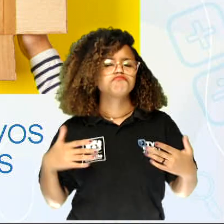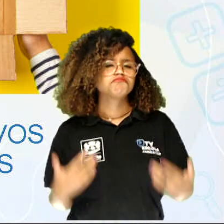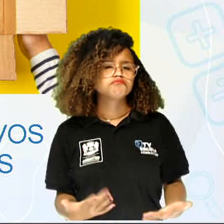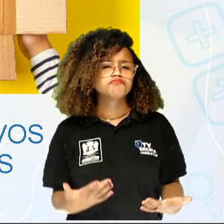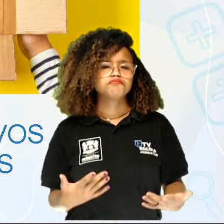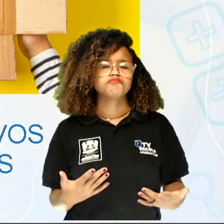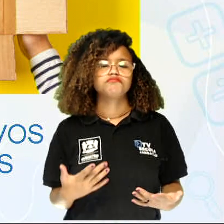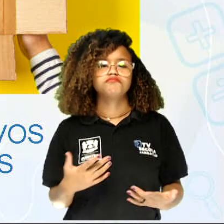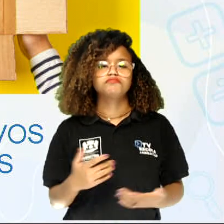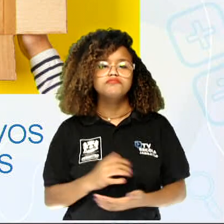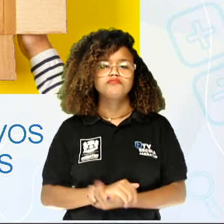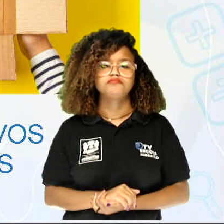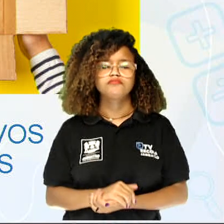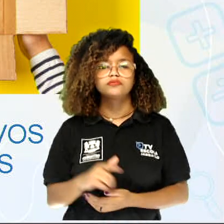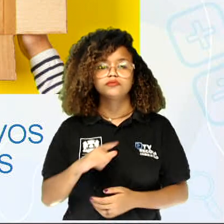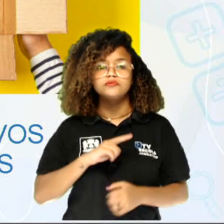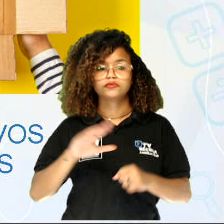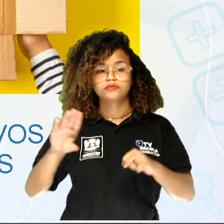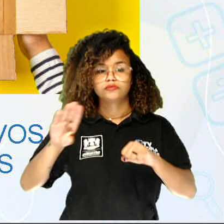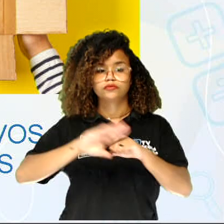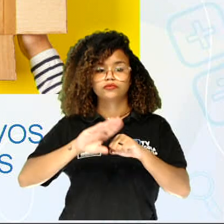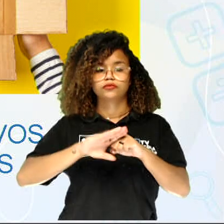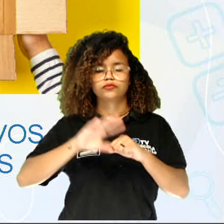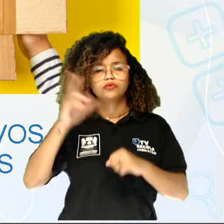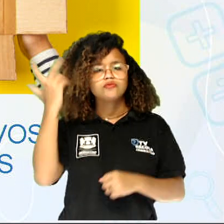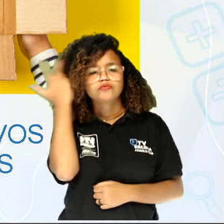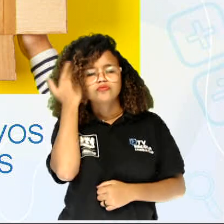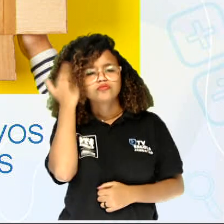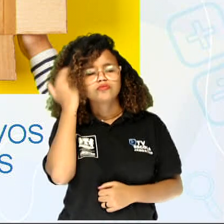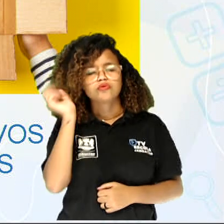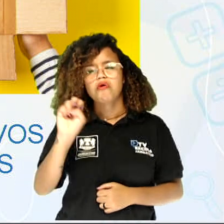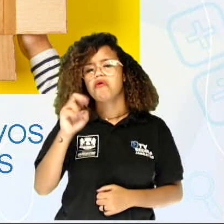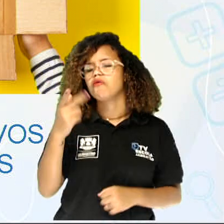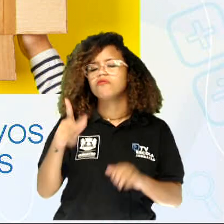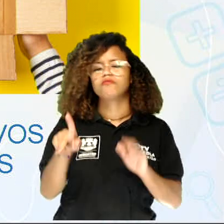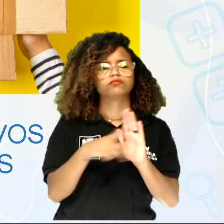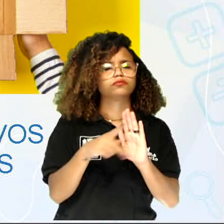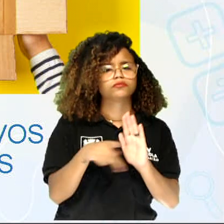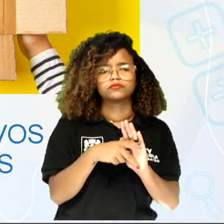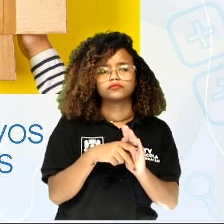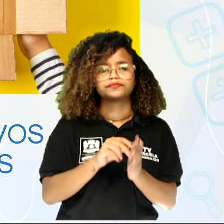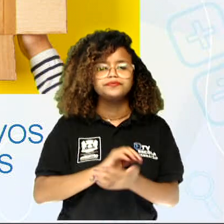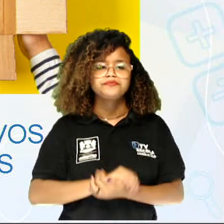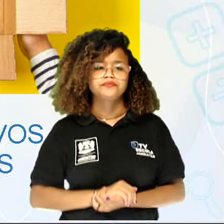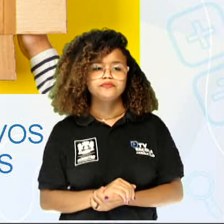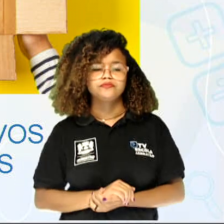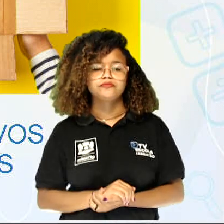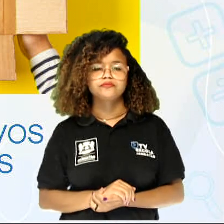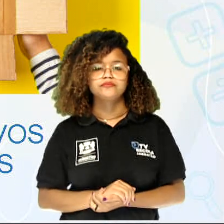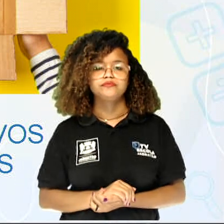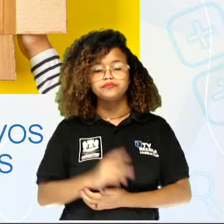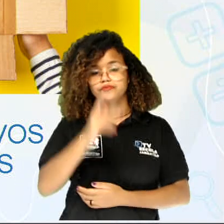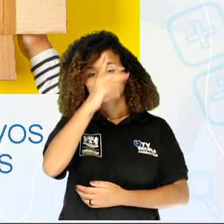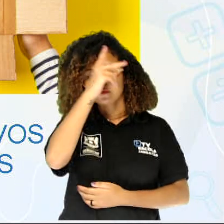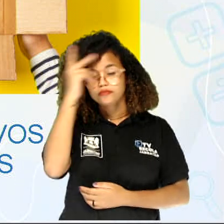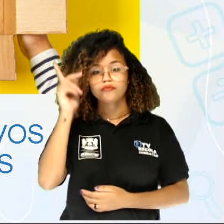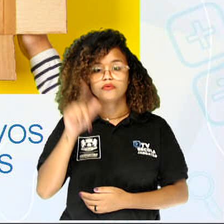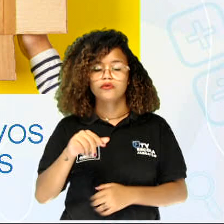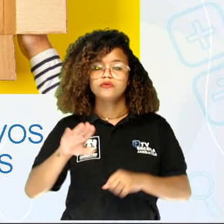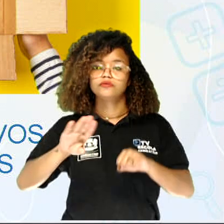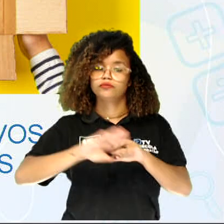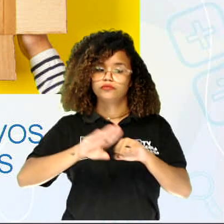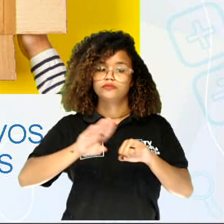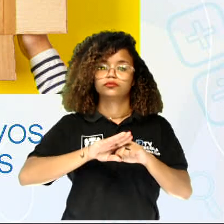vai ficar em substantivo comum ou em substantivo próprio? Pessoa, substantivo